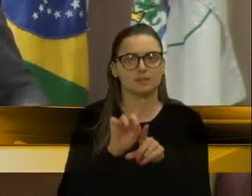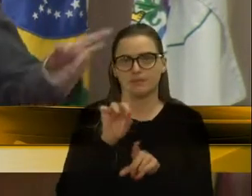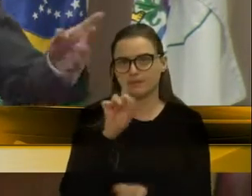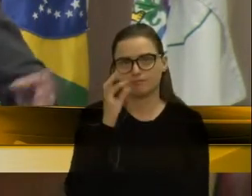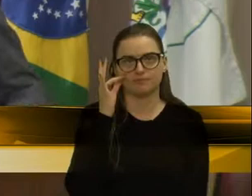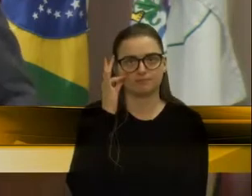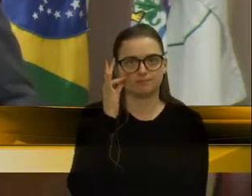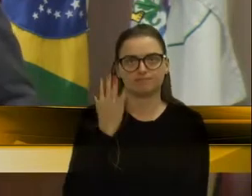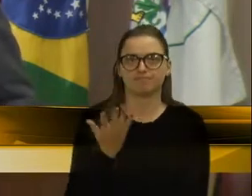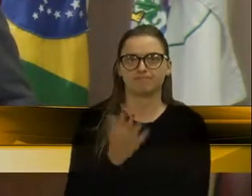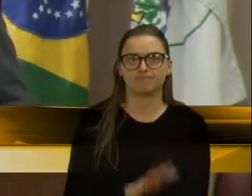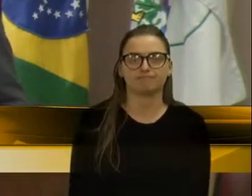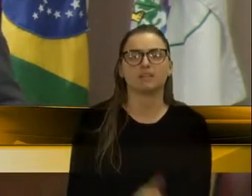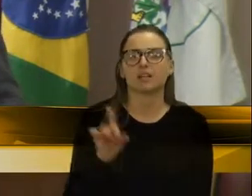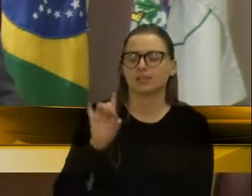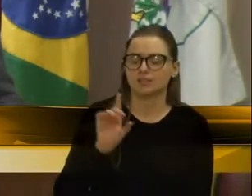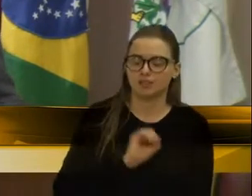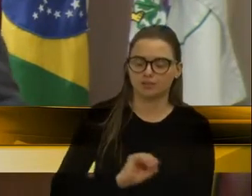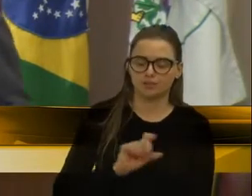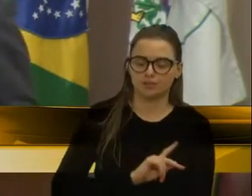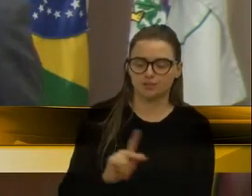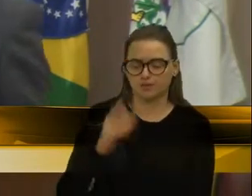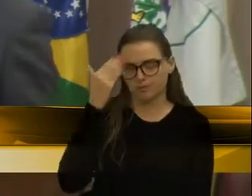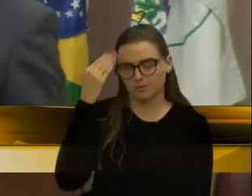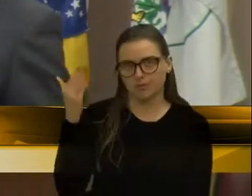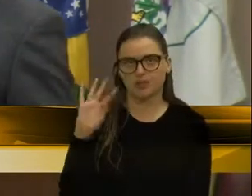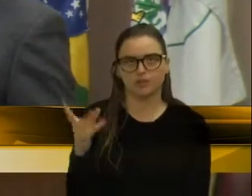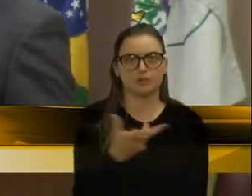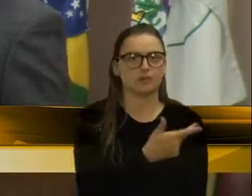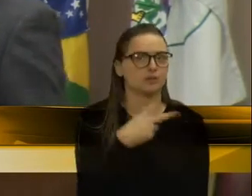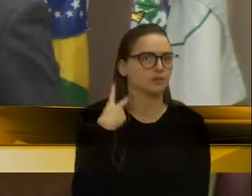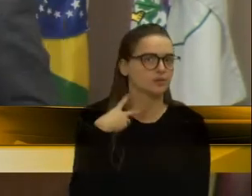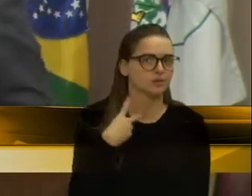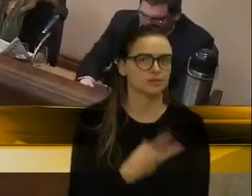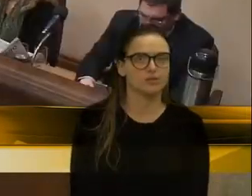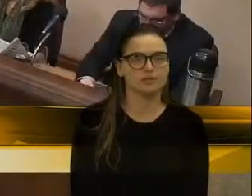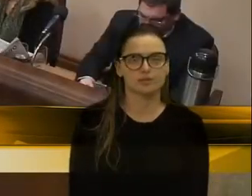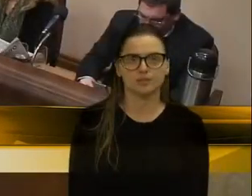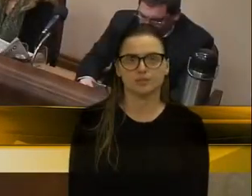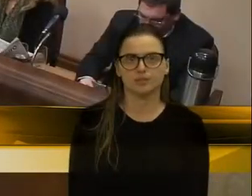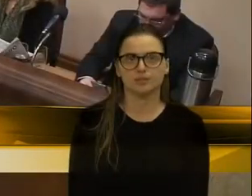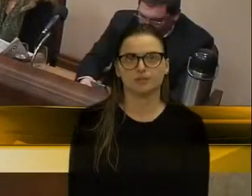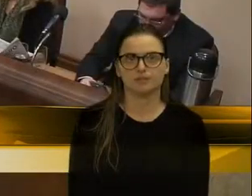é esse o presidente muito obrigado obrigado a todos os vereadores próximo